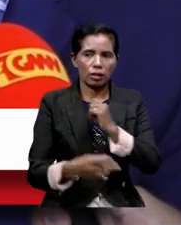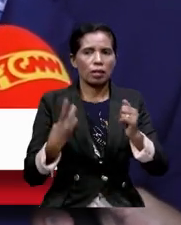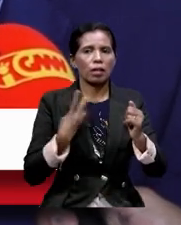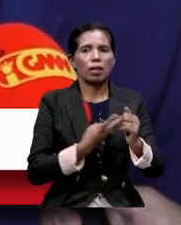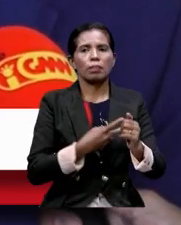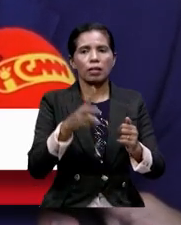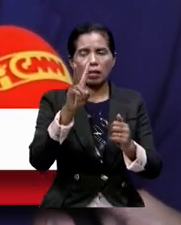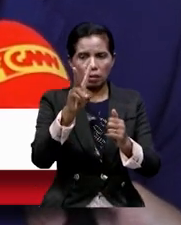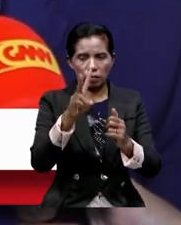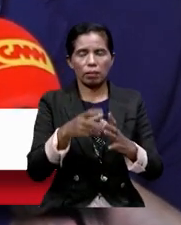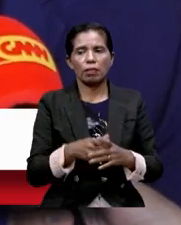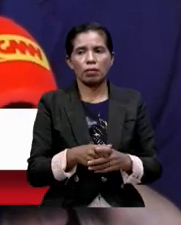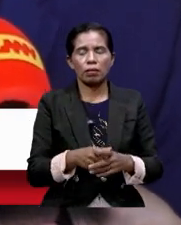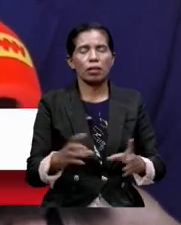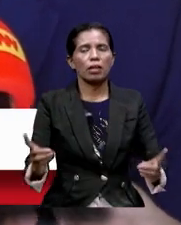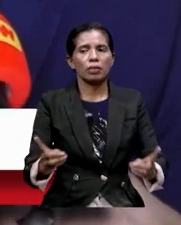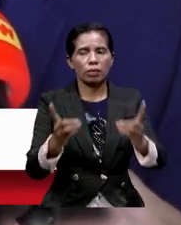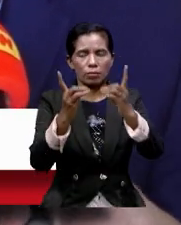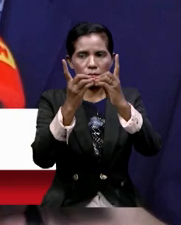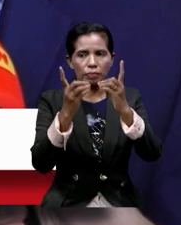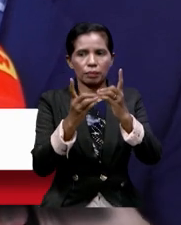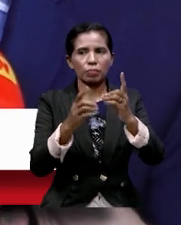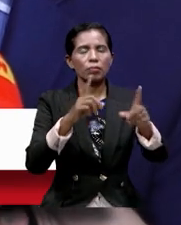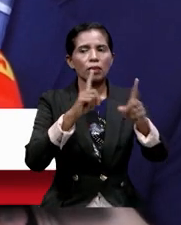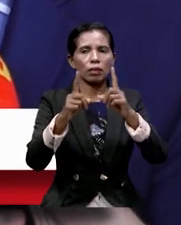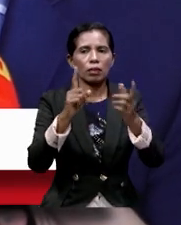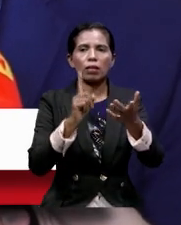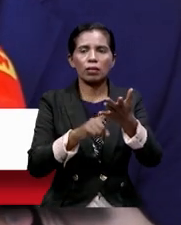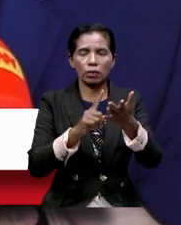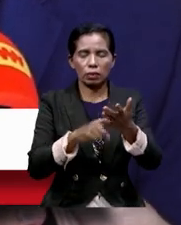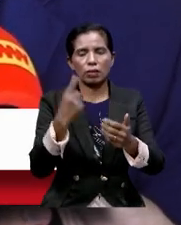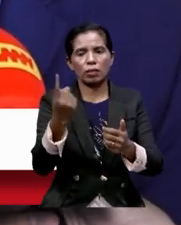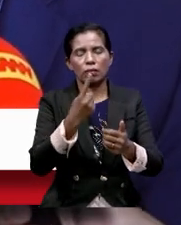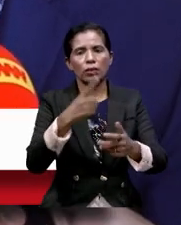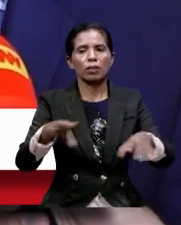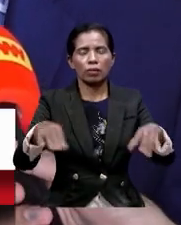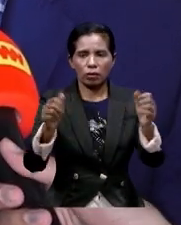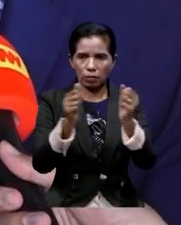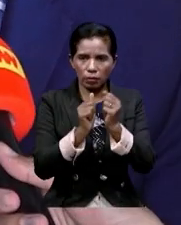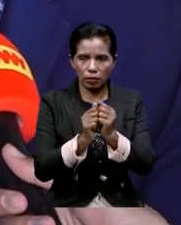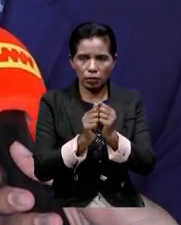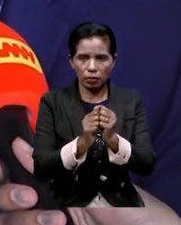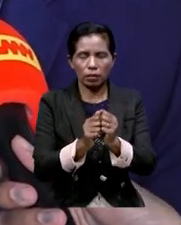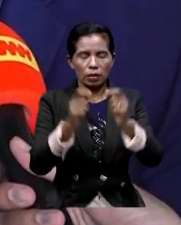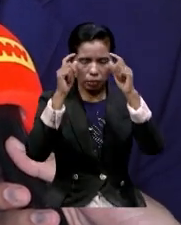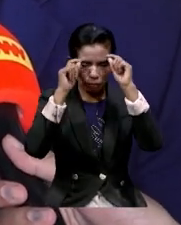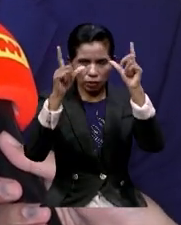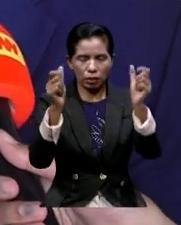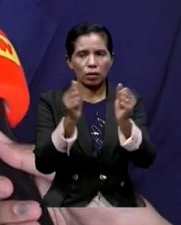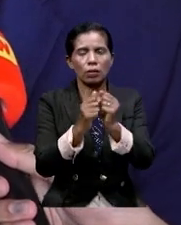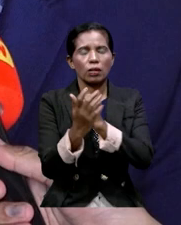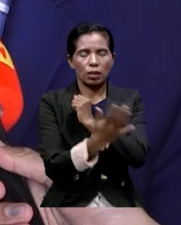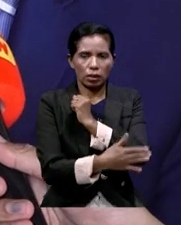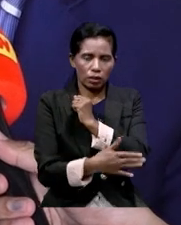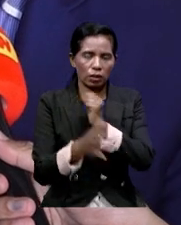Nerua, Asorumalu, colia e discute na FAT em cooperação entre Timor-Leste e Malásia,